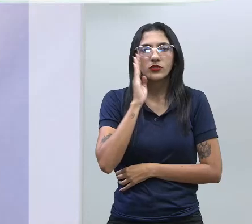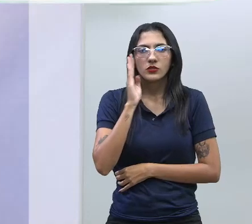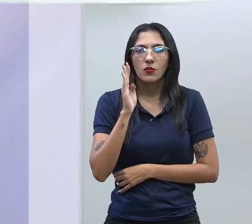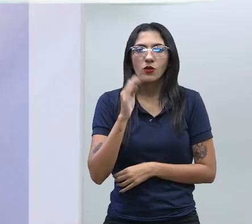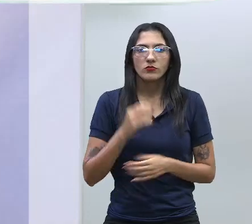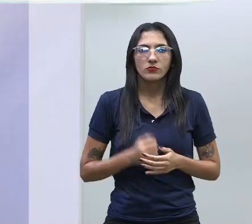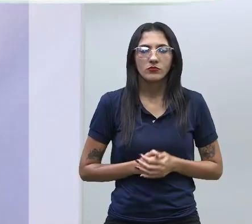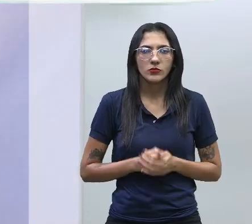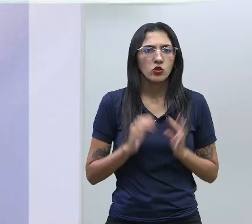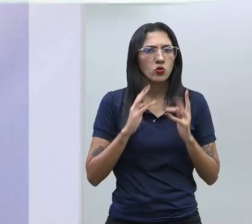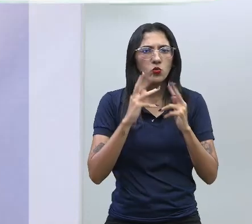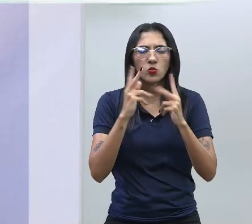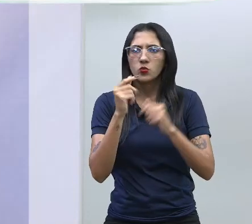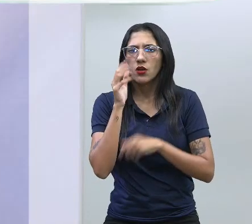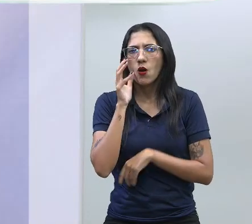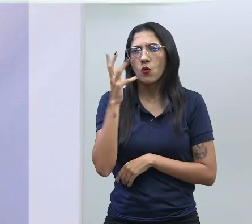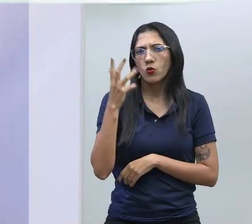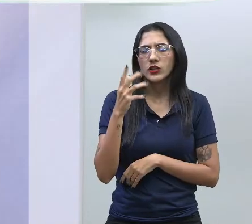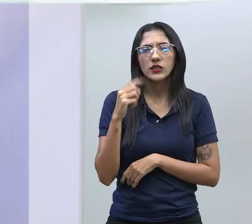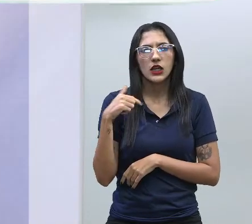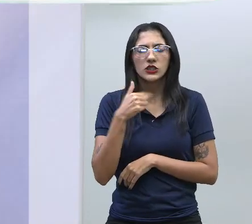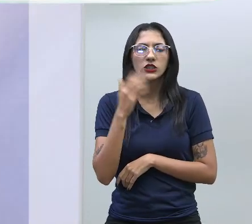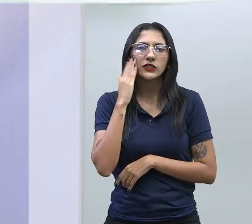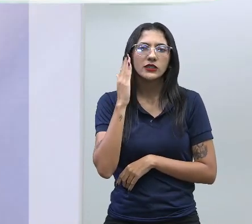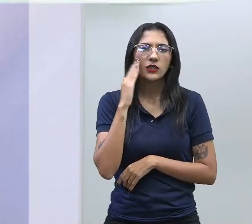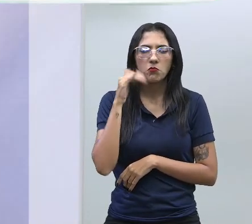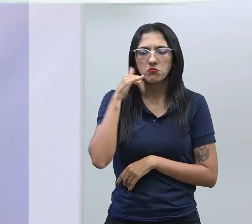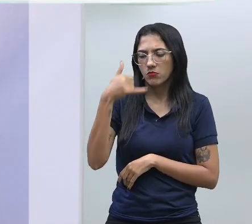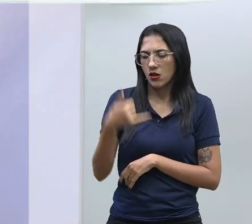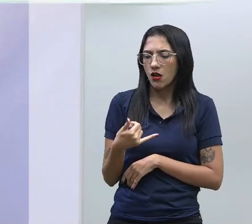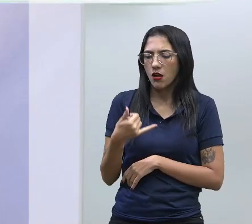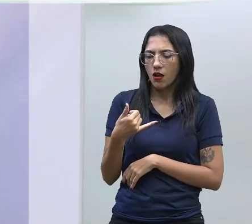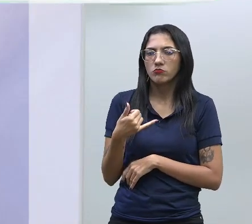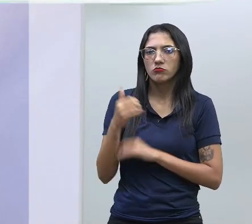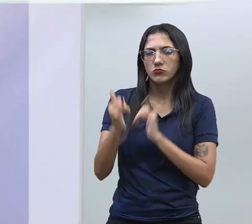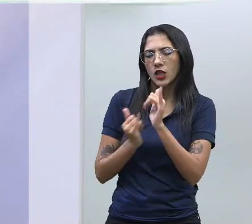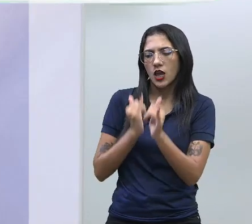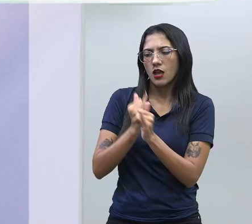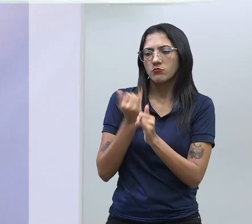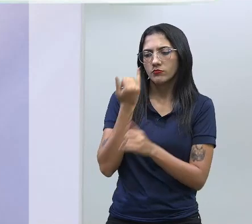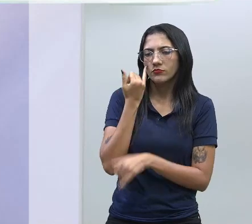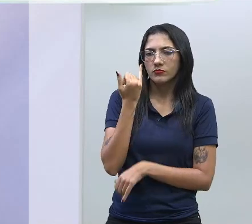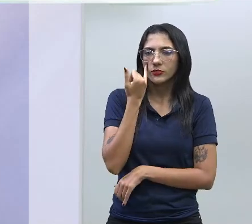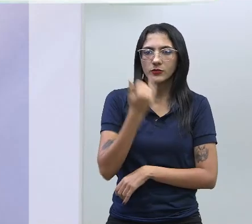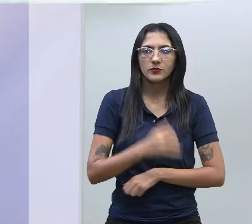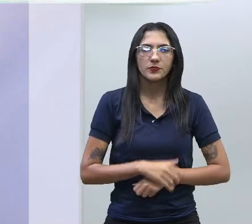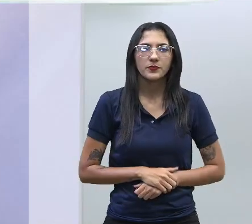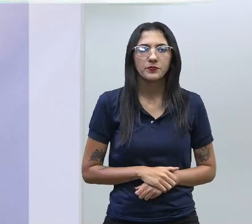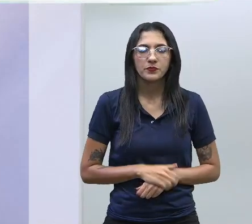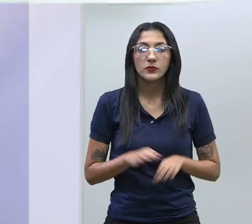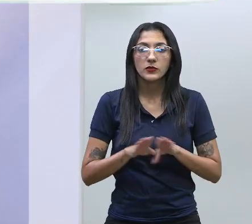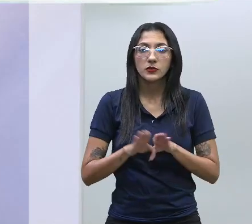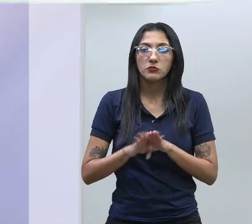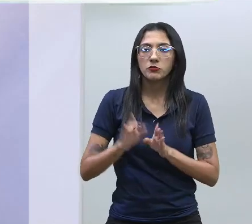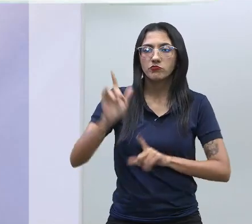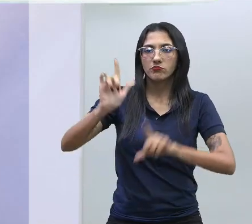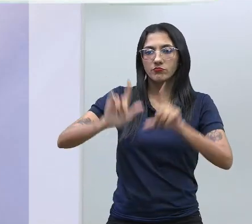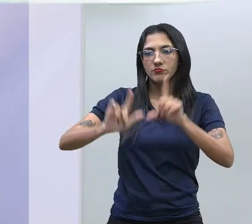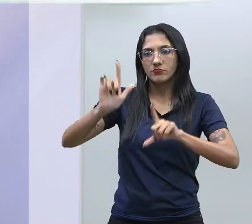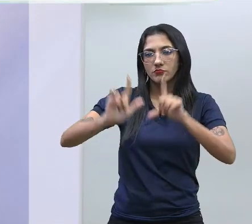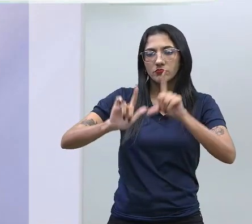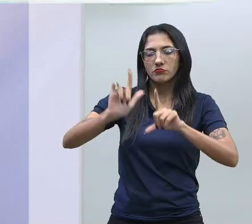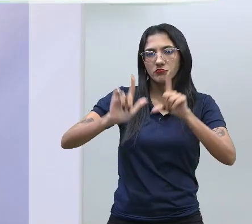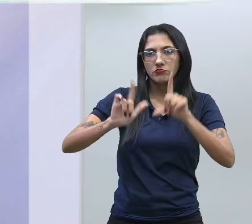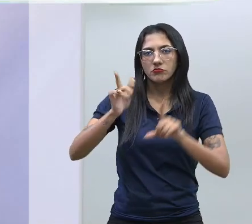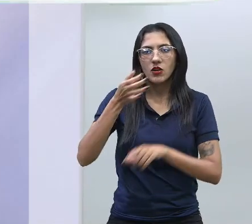no mundo inteiro nós temos na palma da mão através da internet, né? Temos o telejornal, que nós vemos aí nos